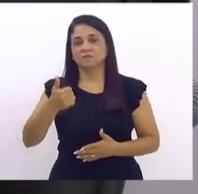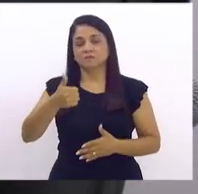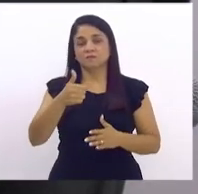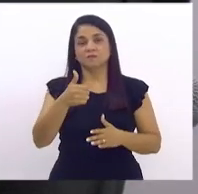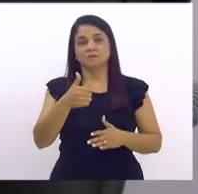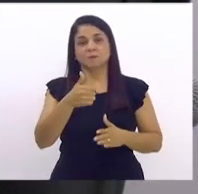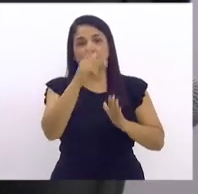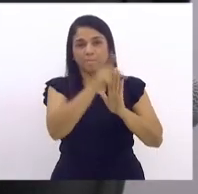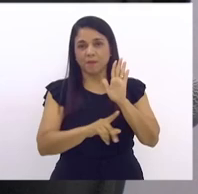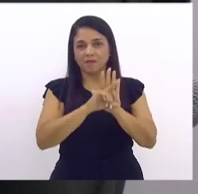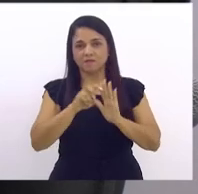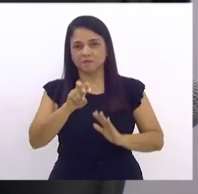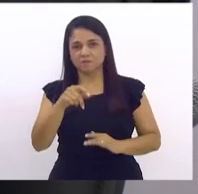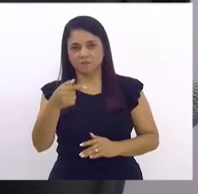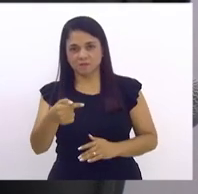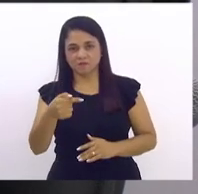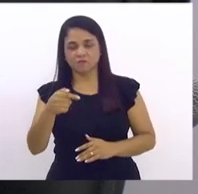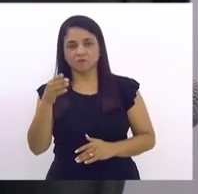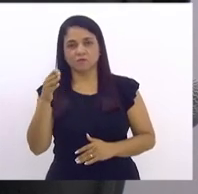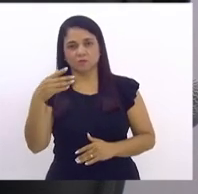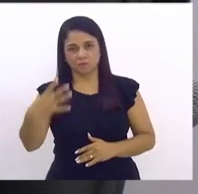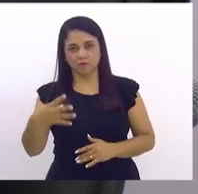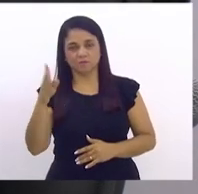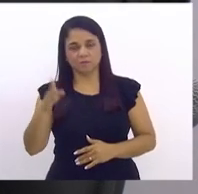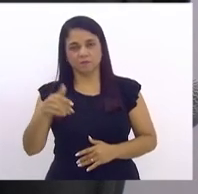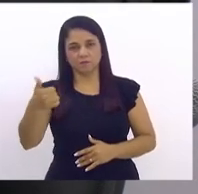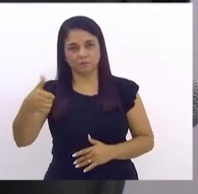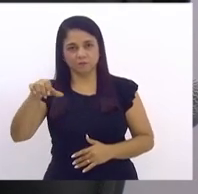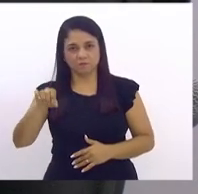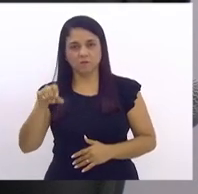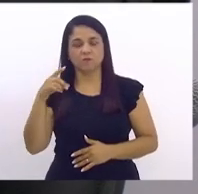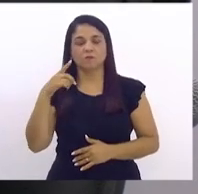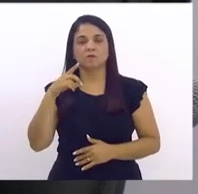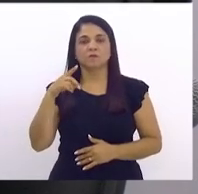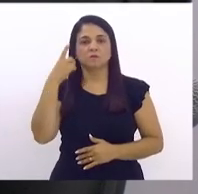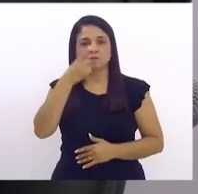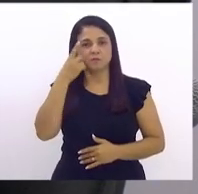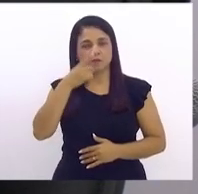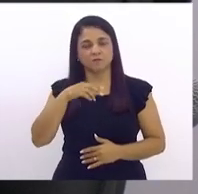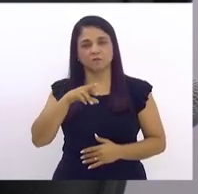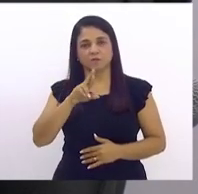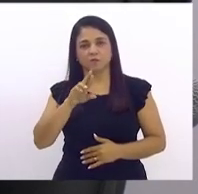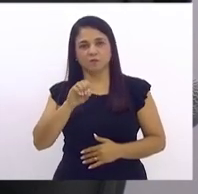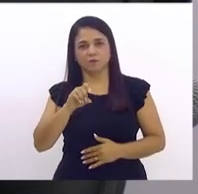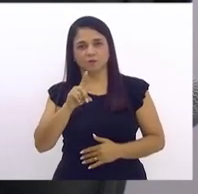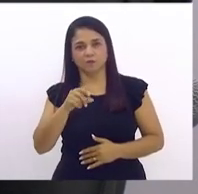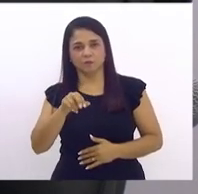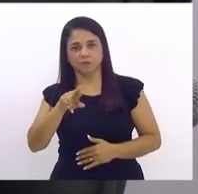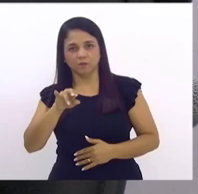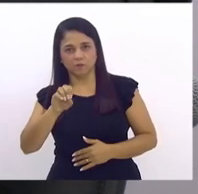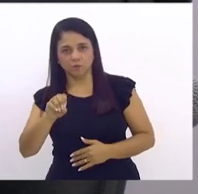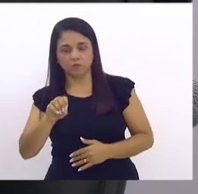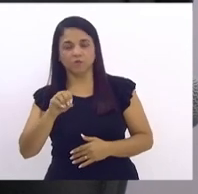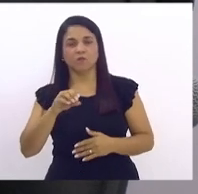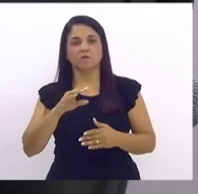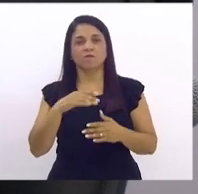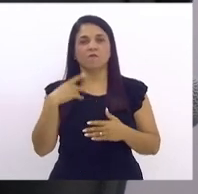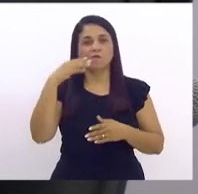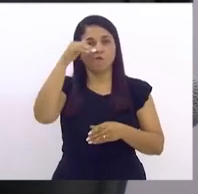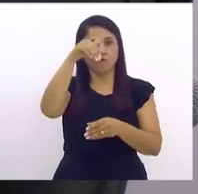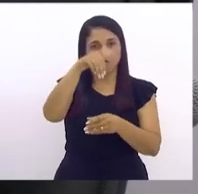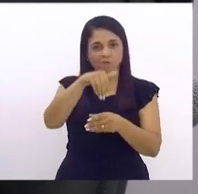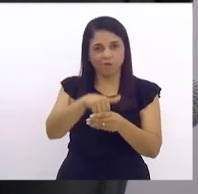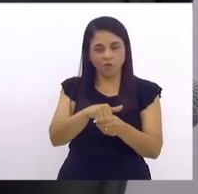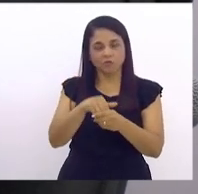da pauta, o PL 574 de 2019, de autoria do deputado Rodrigo Bacelar, que institui a obrigatoriedade de voto paritário